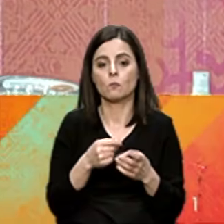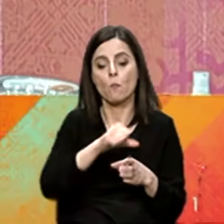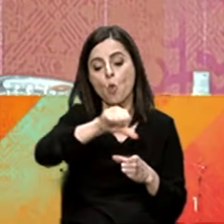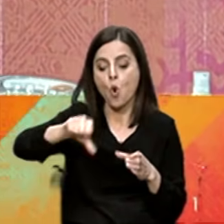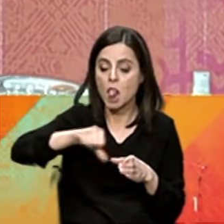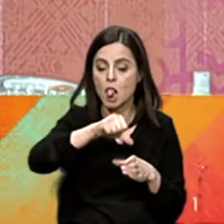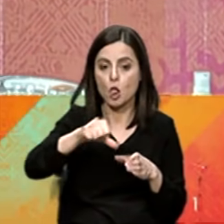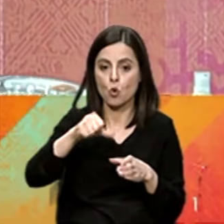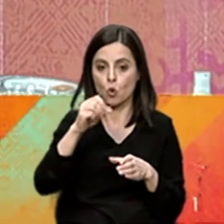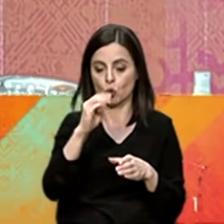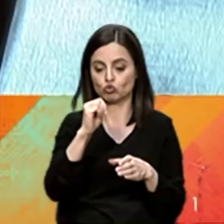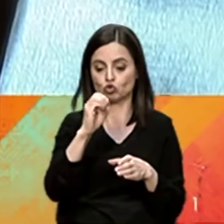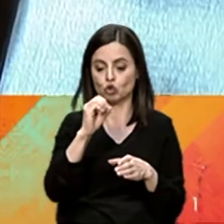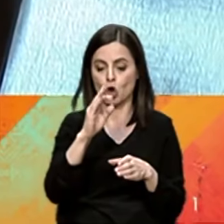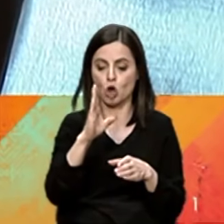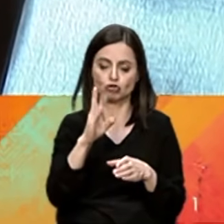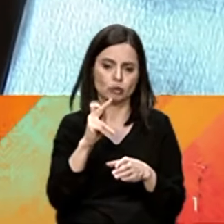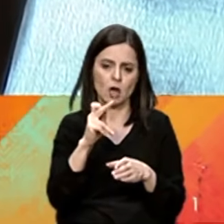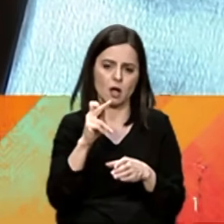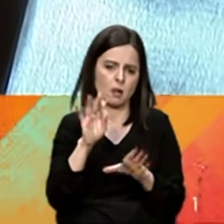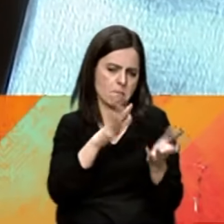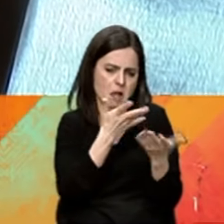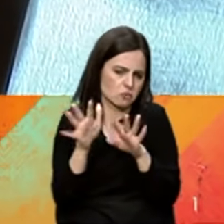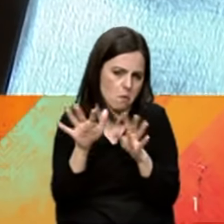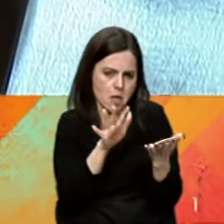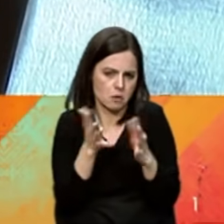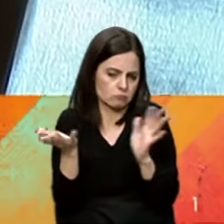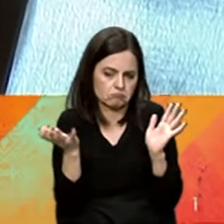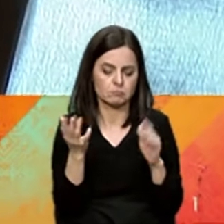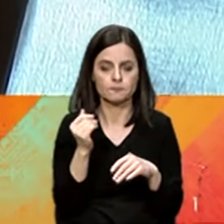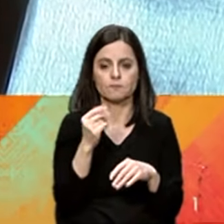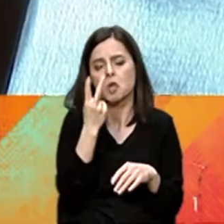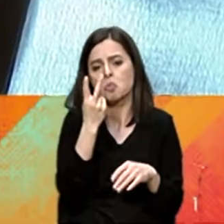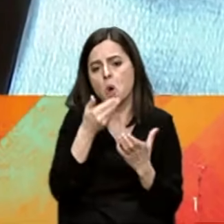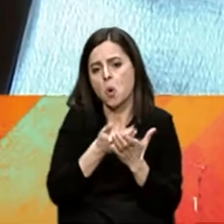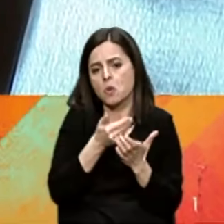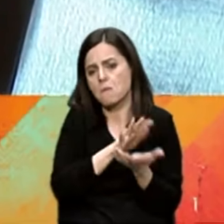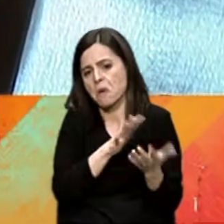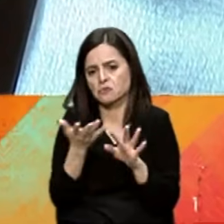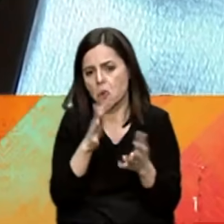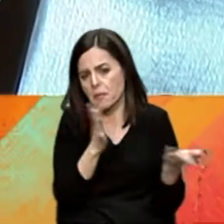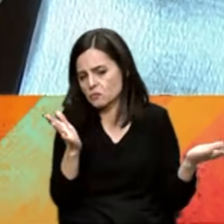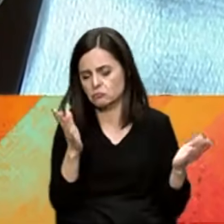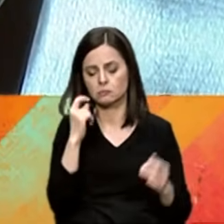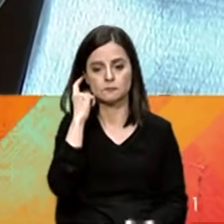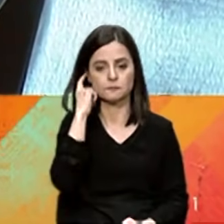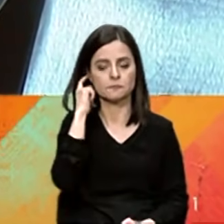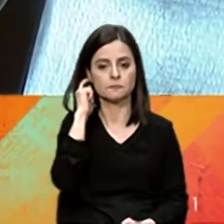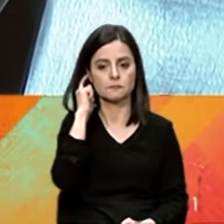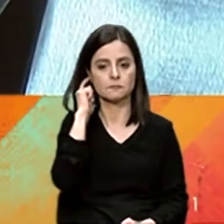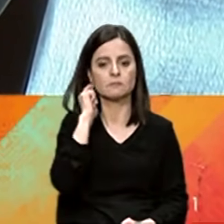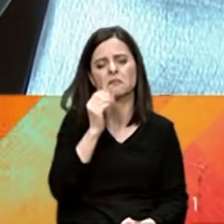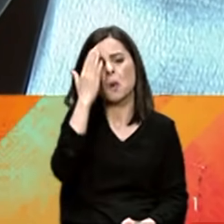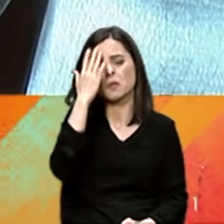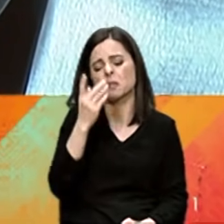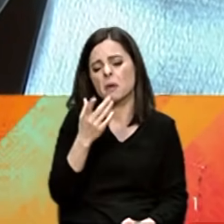Ok. Não vou medir, vou sim pôr um bocadinho a olho. Mais ou menos duas colheres. Mas podem... eu acho que também é um